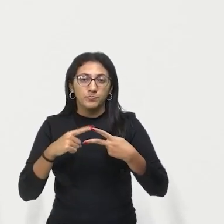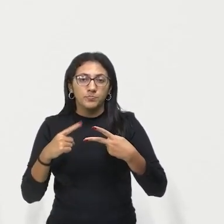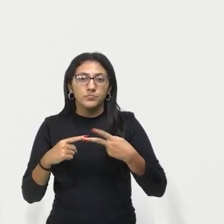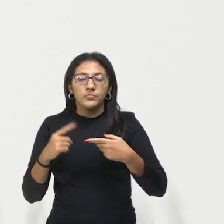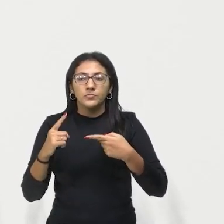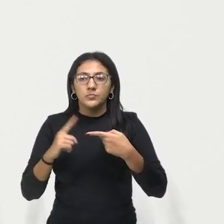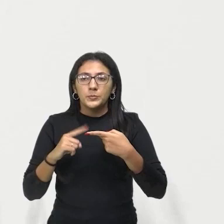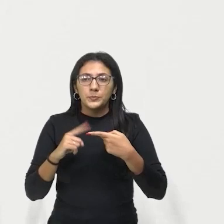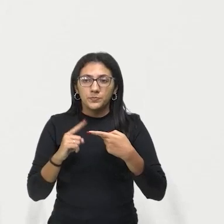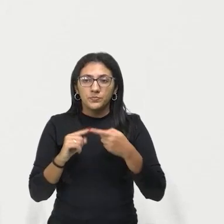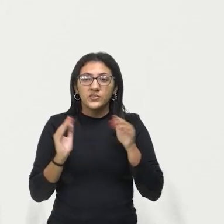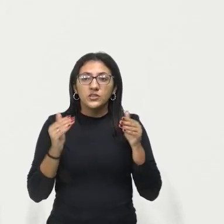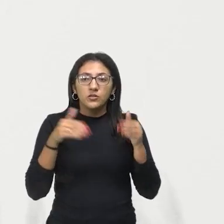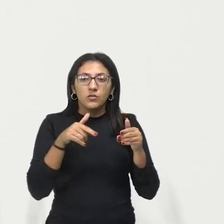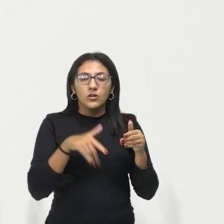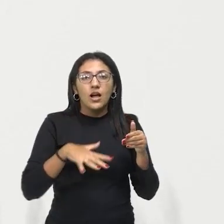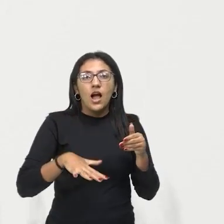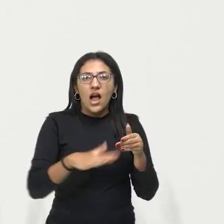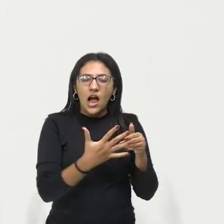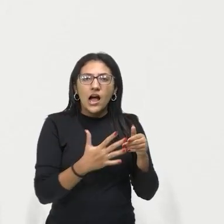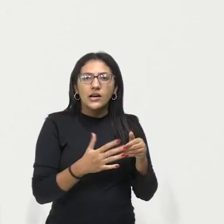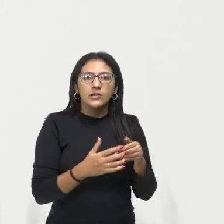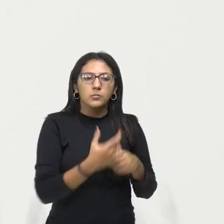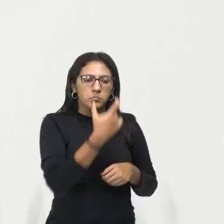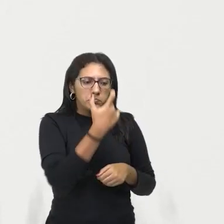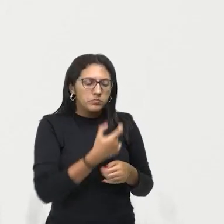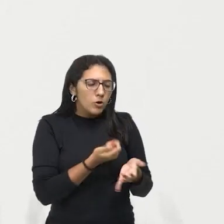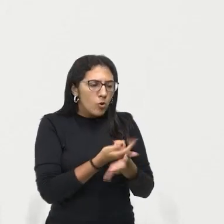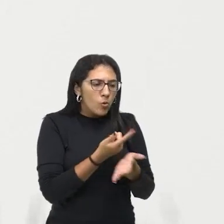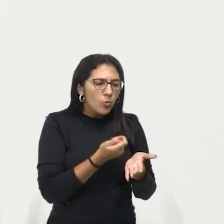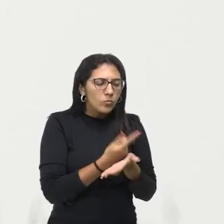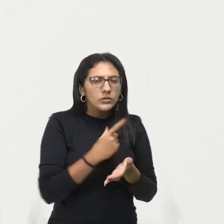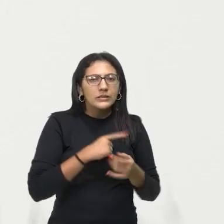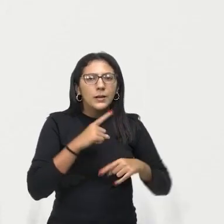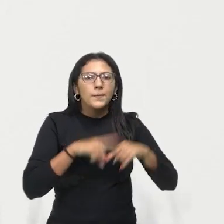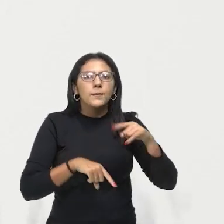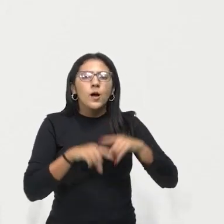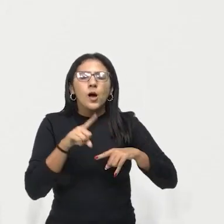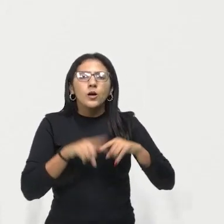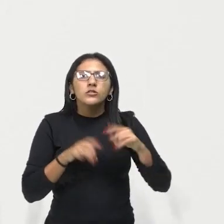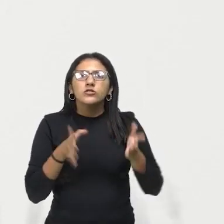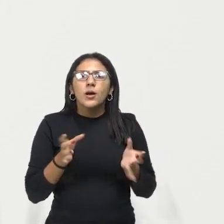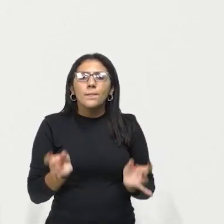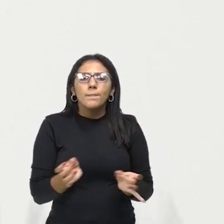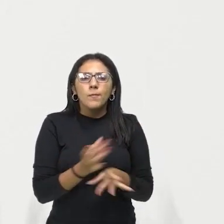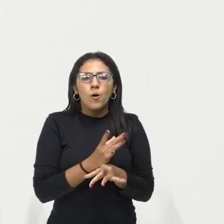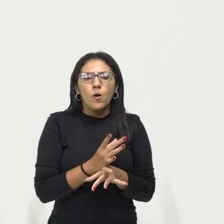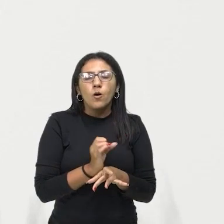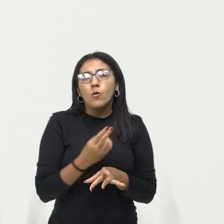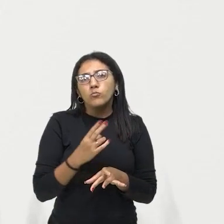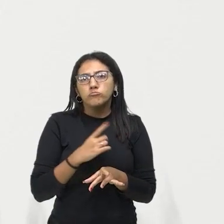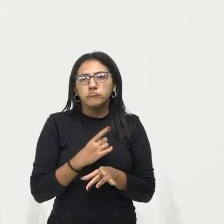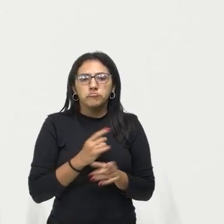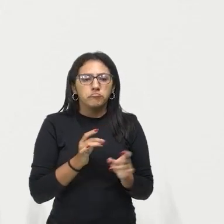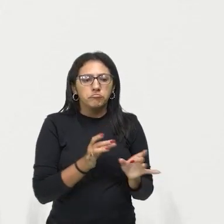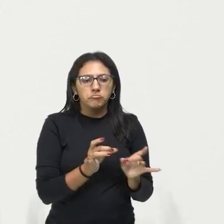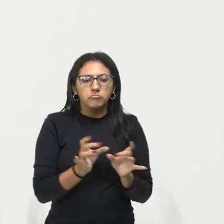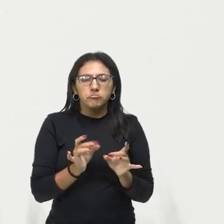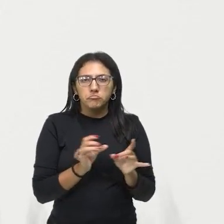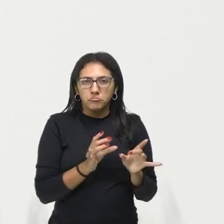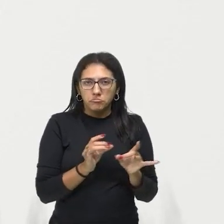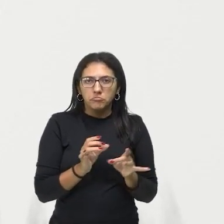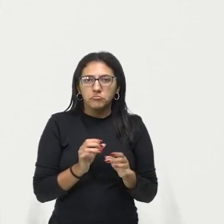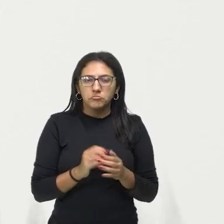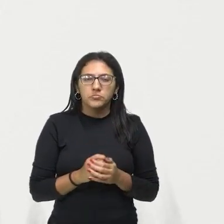bens de consumo, elas têm duas classificações. Elas produzem bens destinados diretamente ao consumidor final,